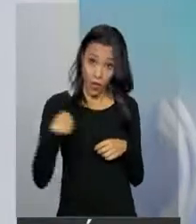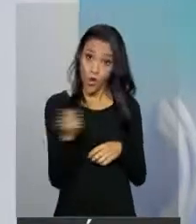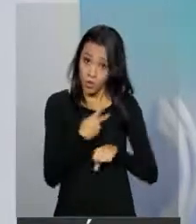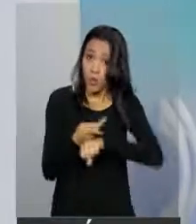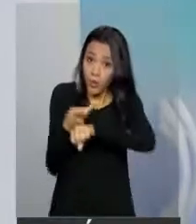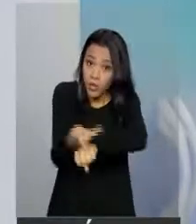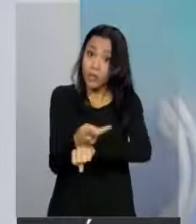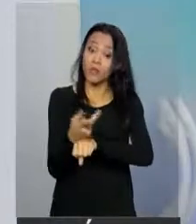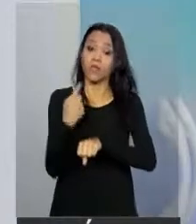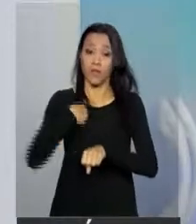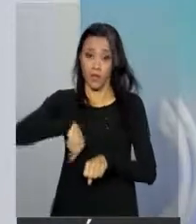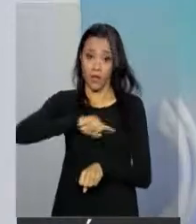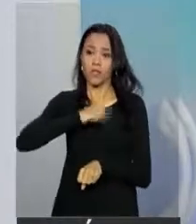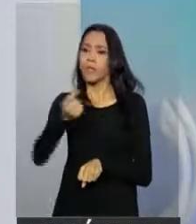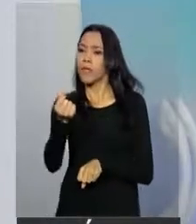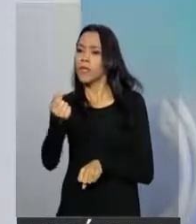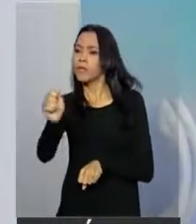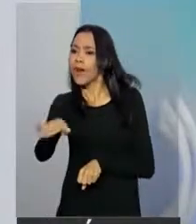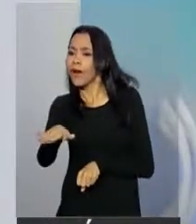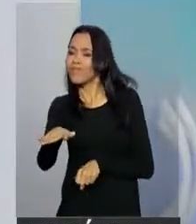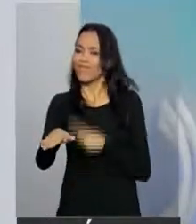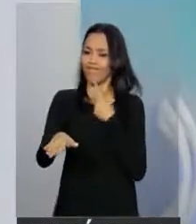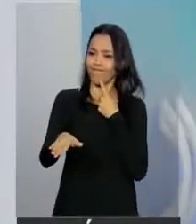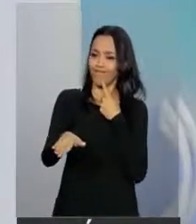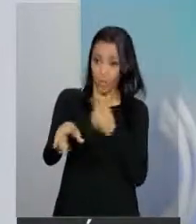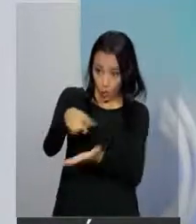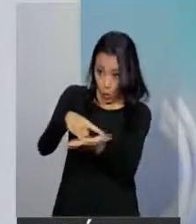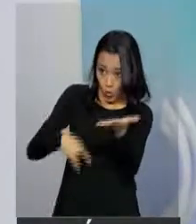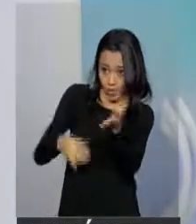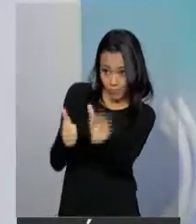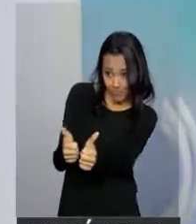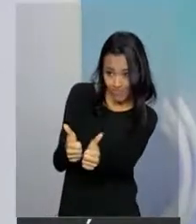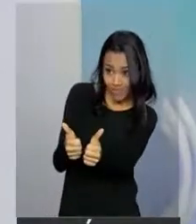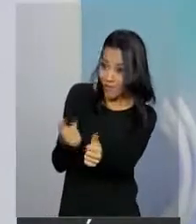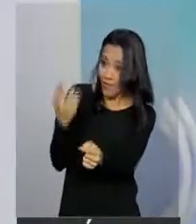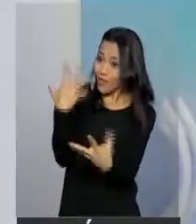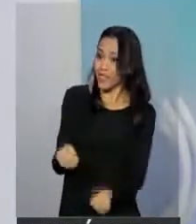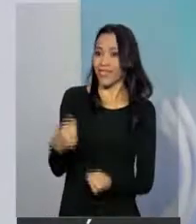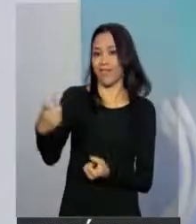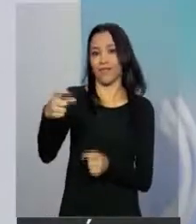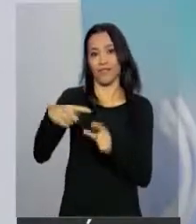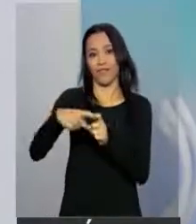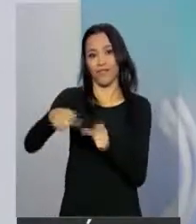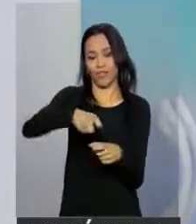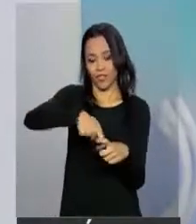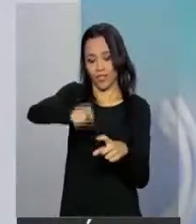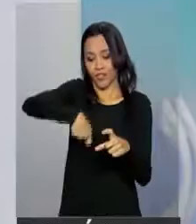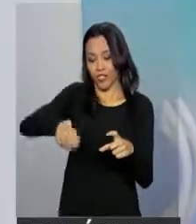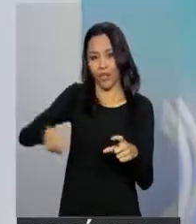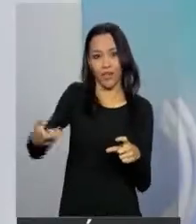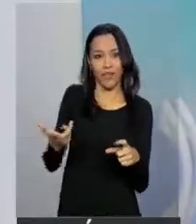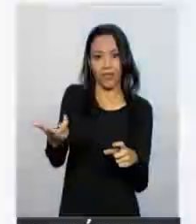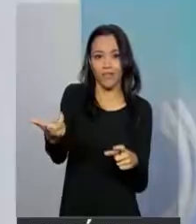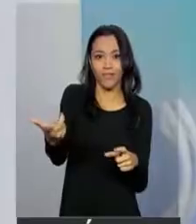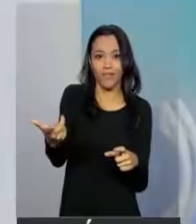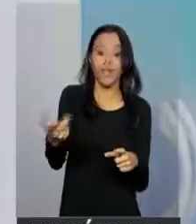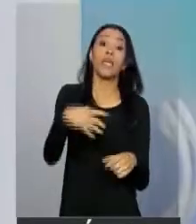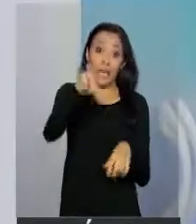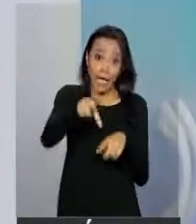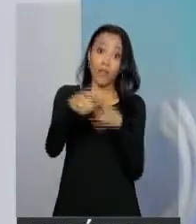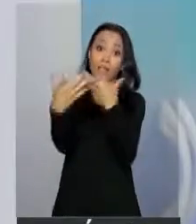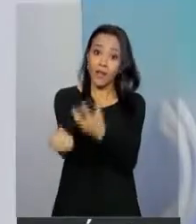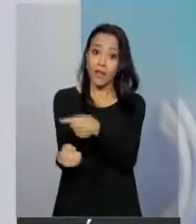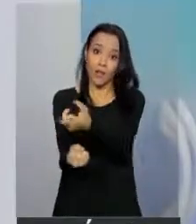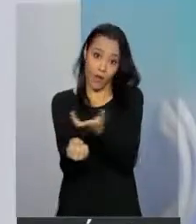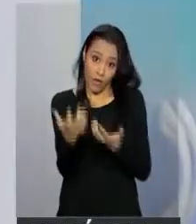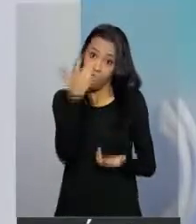às vezes, onde tem o menor preço, tem toda a documentação necessária, mas não aceita o cheque. E com o cartão ele vai aceitar. Então, eu acho que